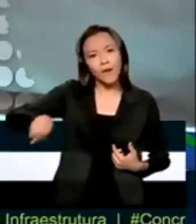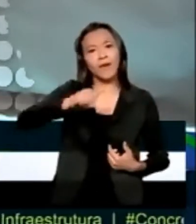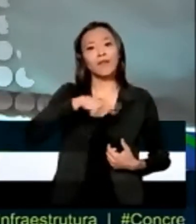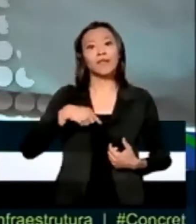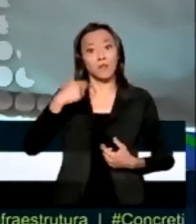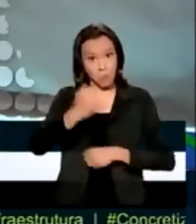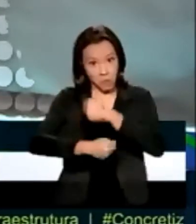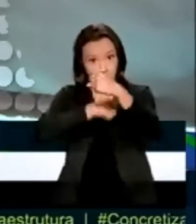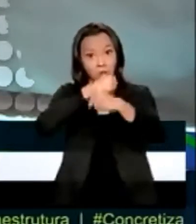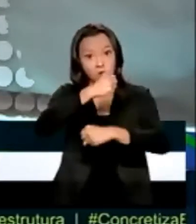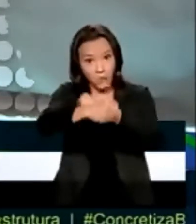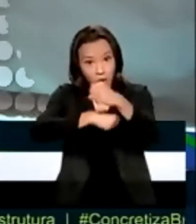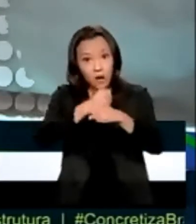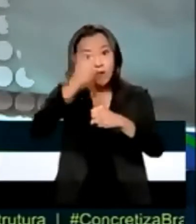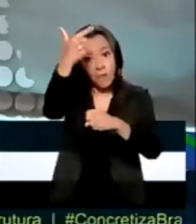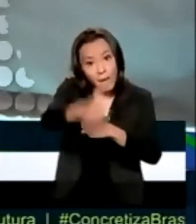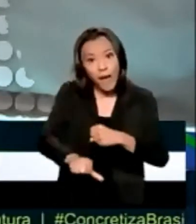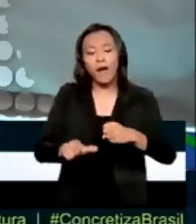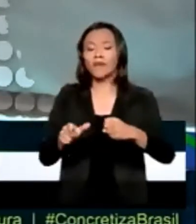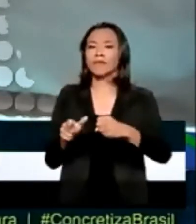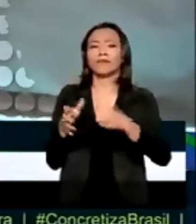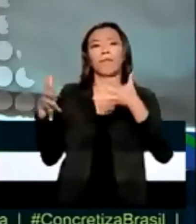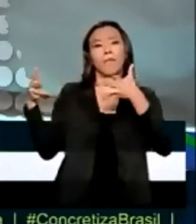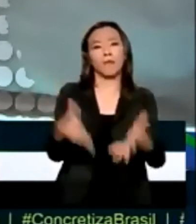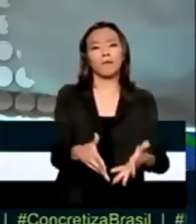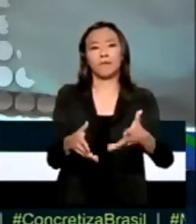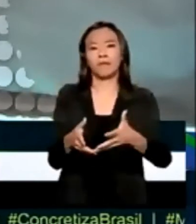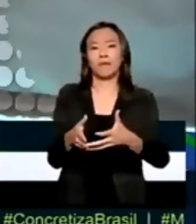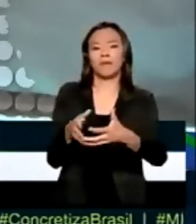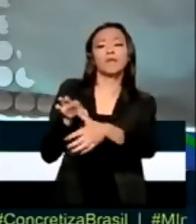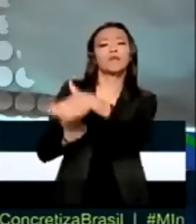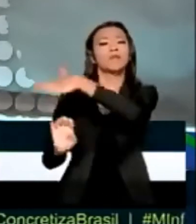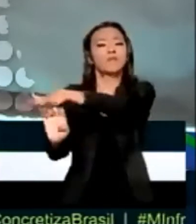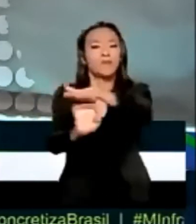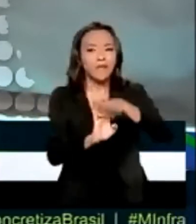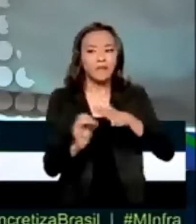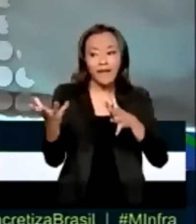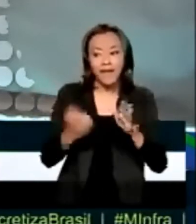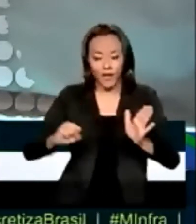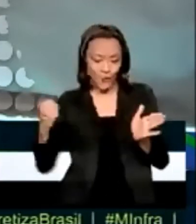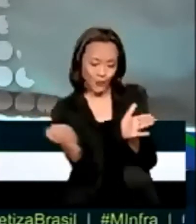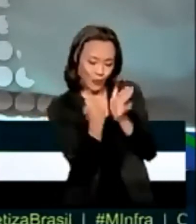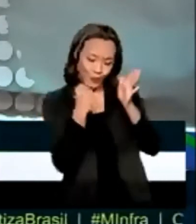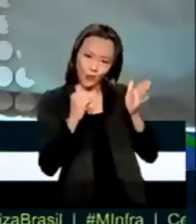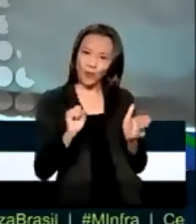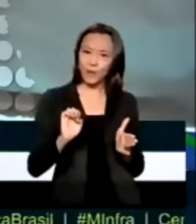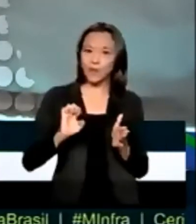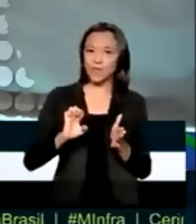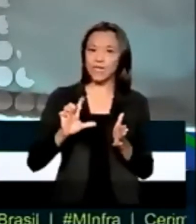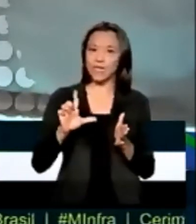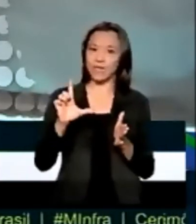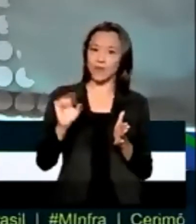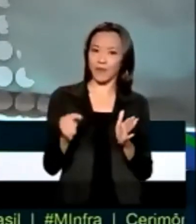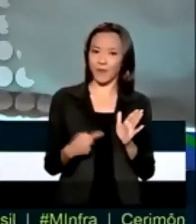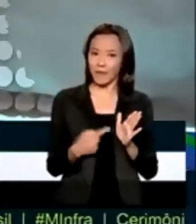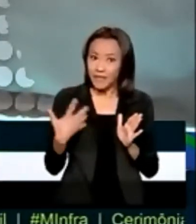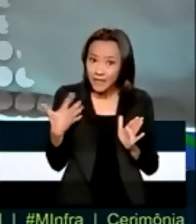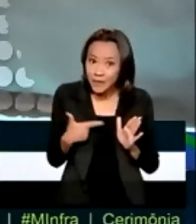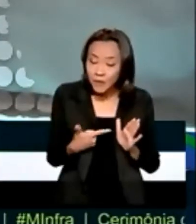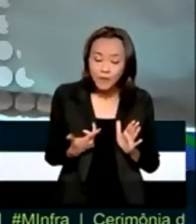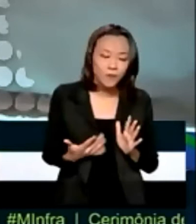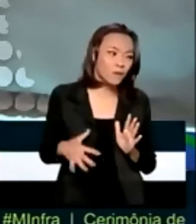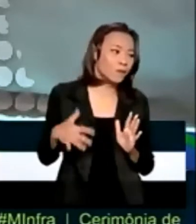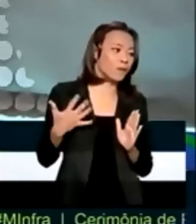gente vai ter mais empresas participando mais empresas Vão buscar o selo informais integridade sua